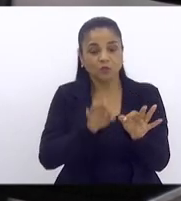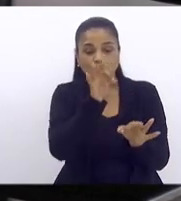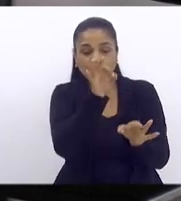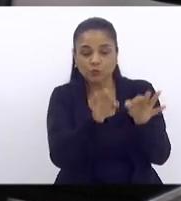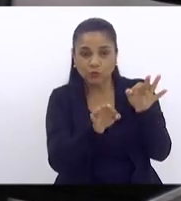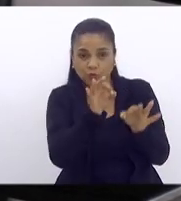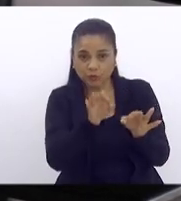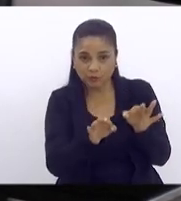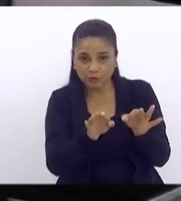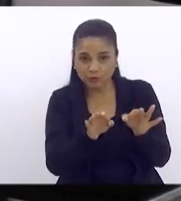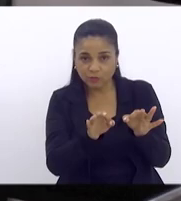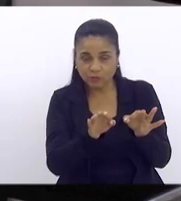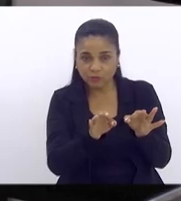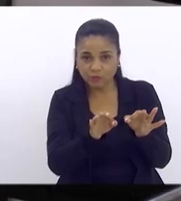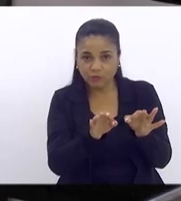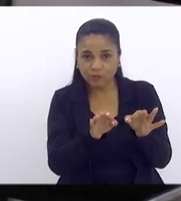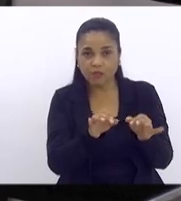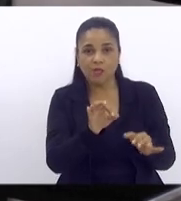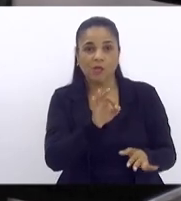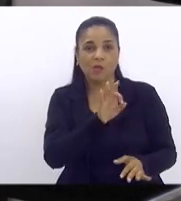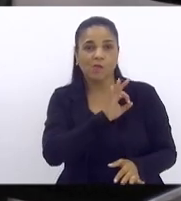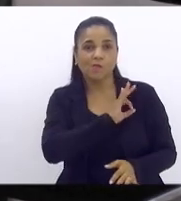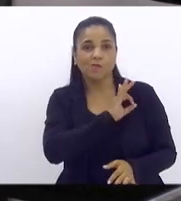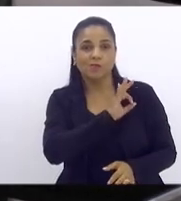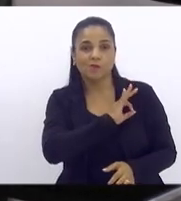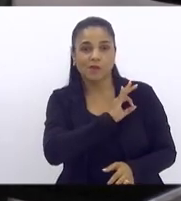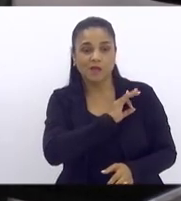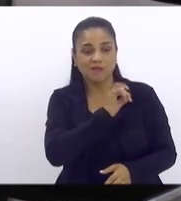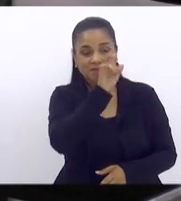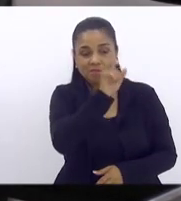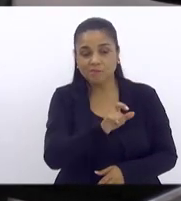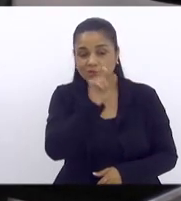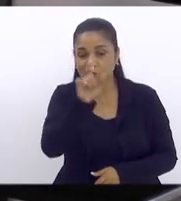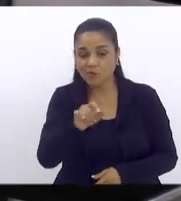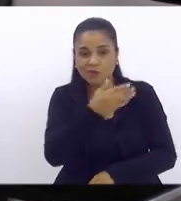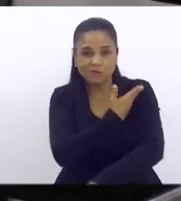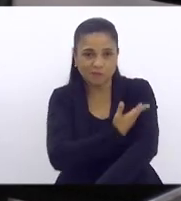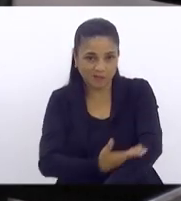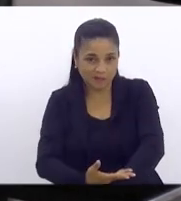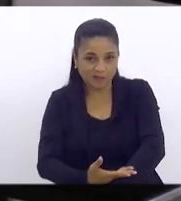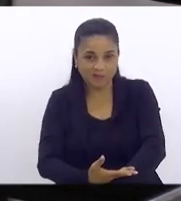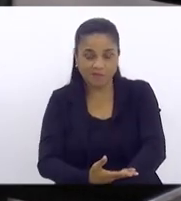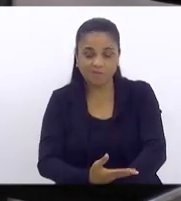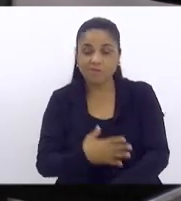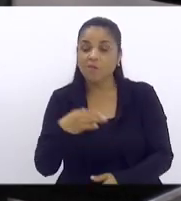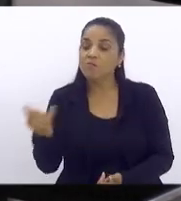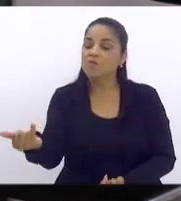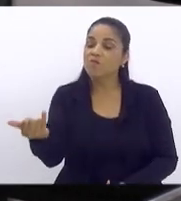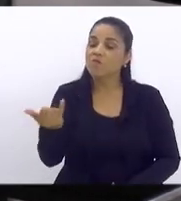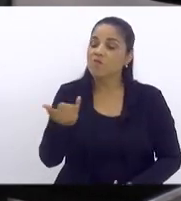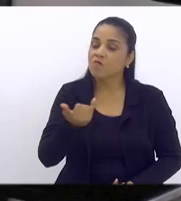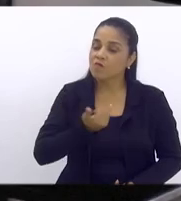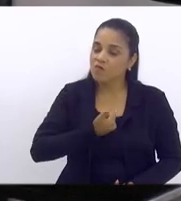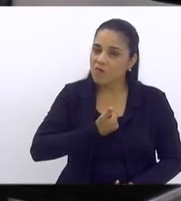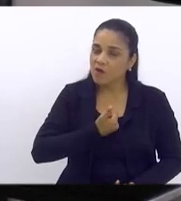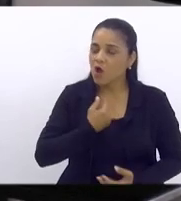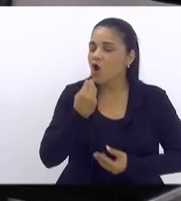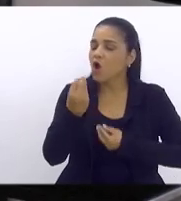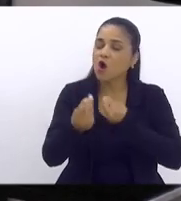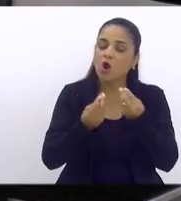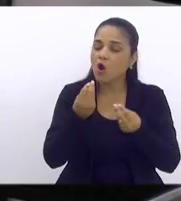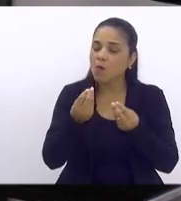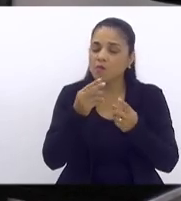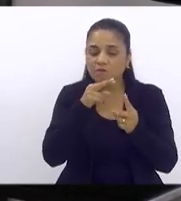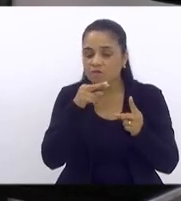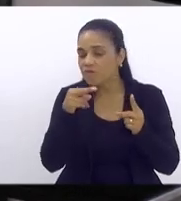no Brasil é de mais de 80% são de pessoas brancas. Queria que a senhora dissesse como é que a senhora enxerga